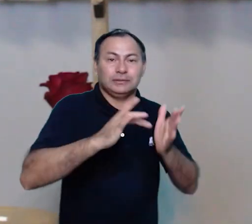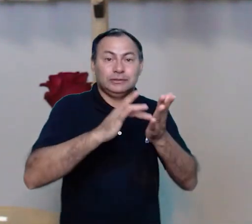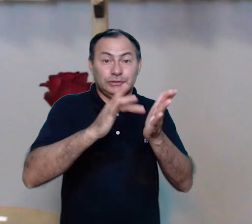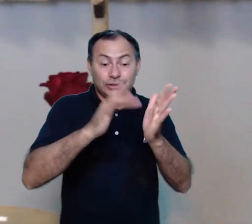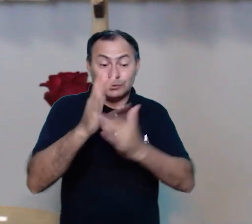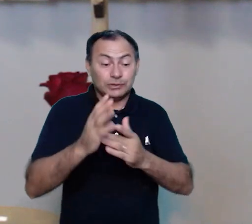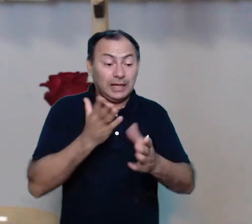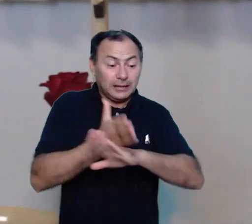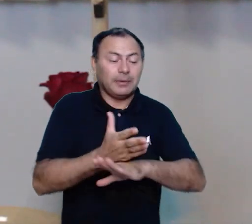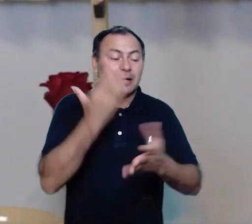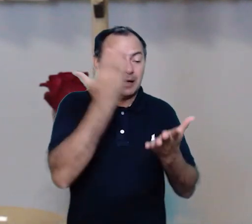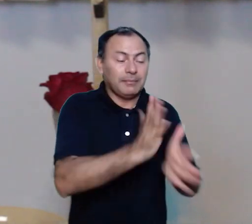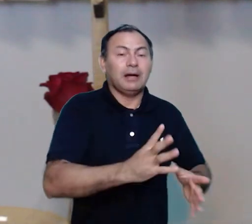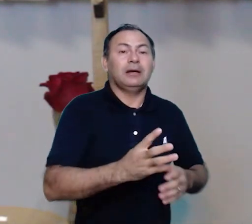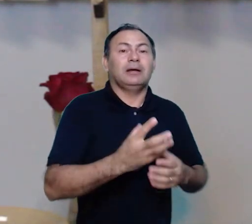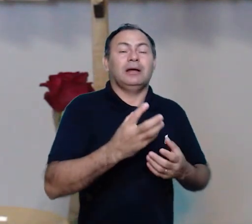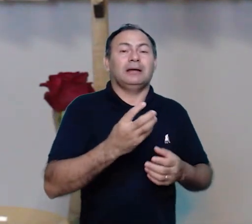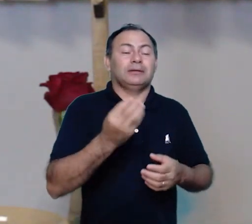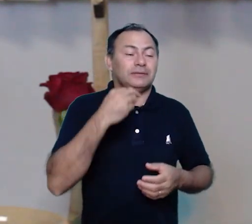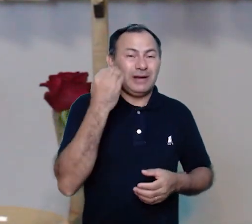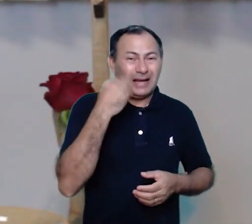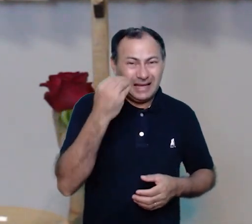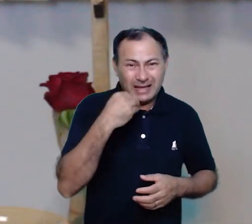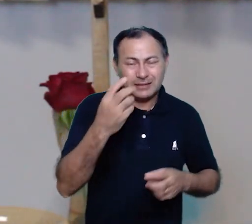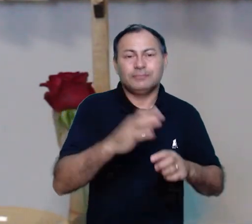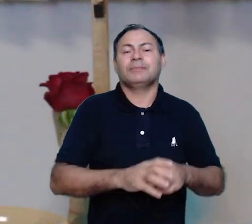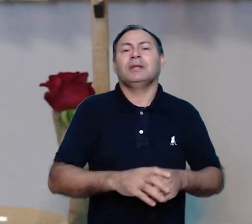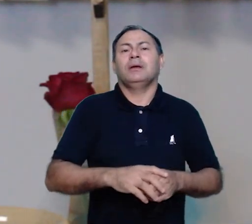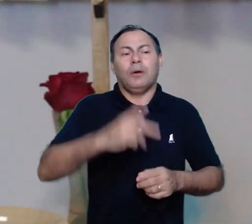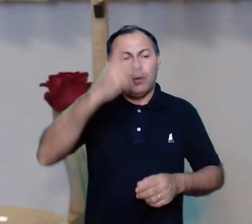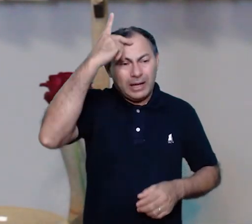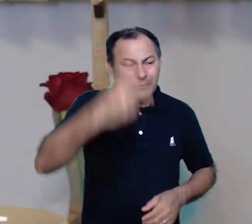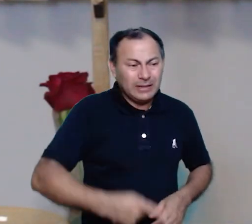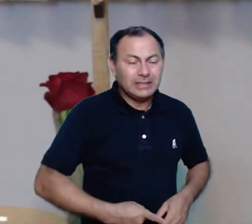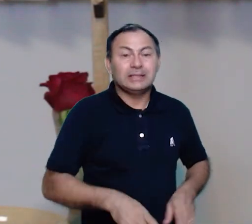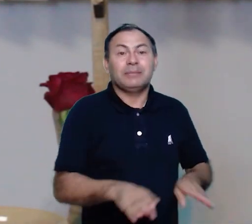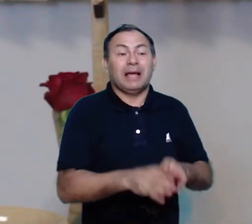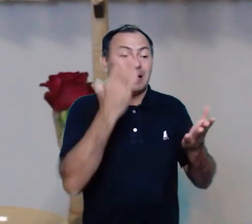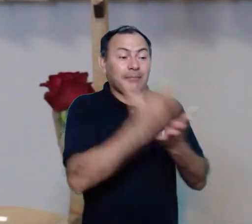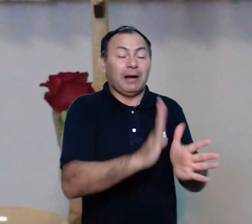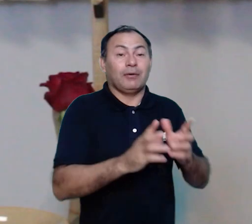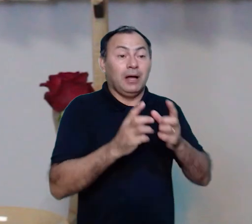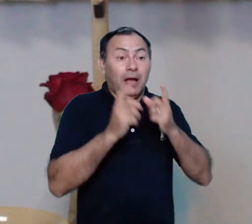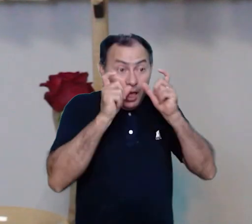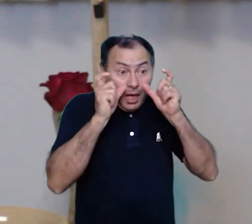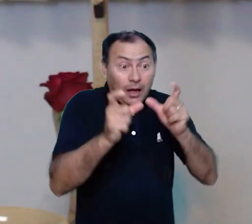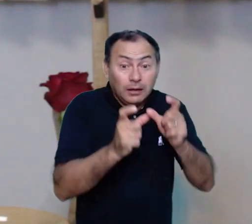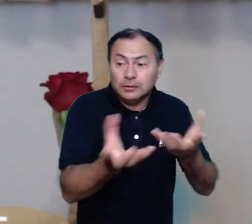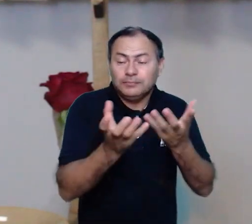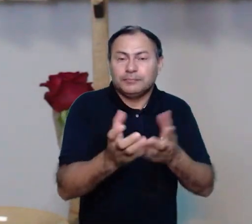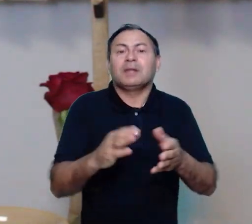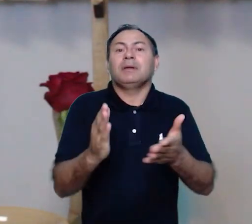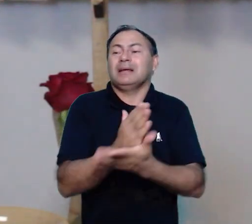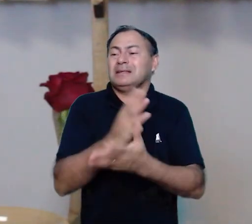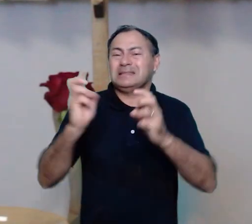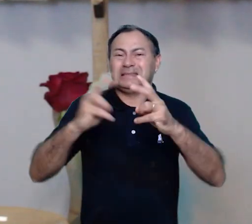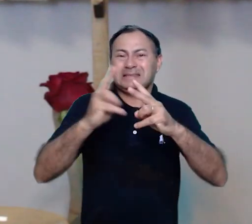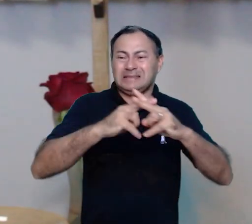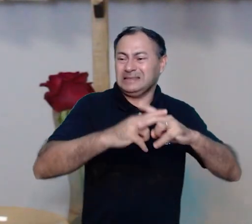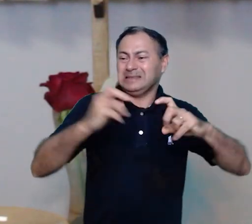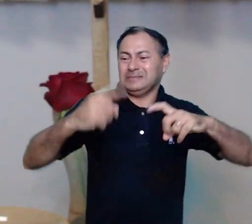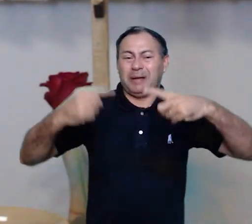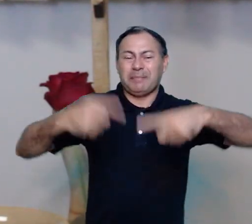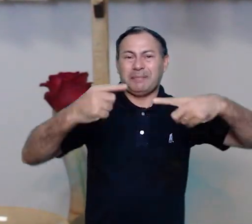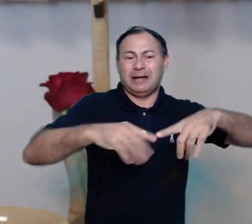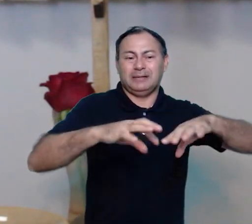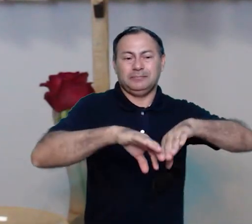diversas fragilidades. O egoísmo, a fragilidade da ganância, das